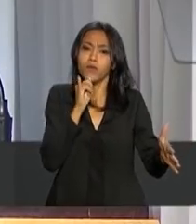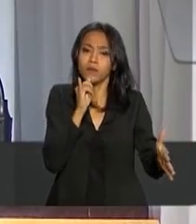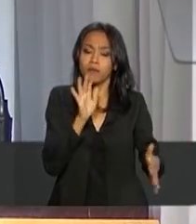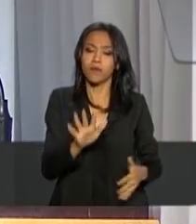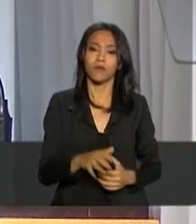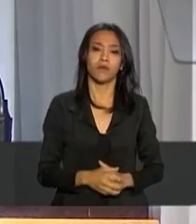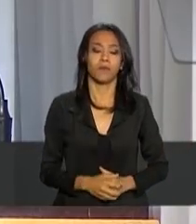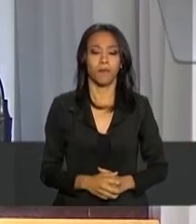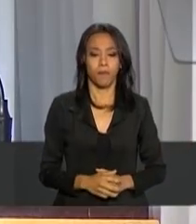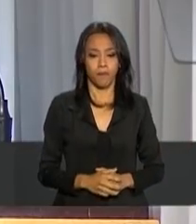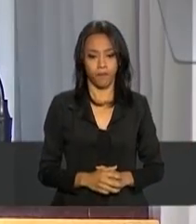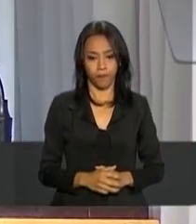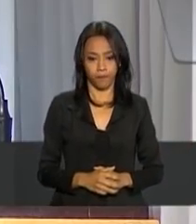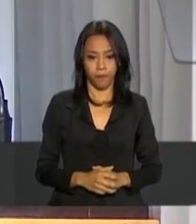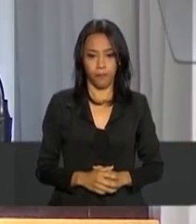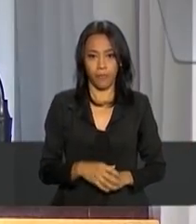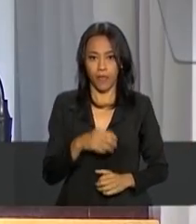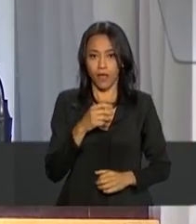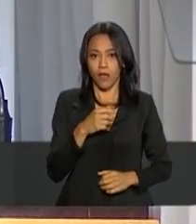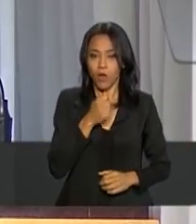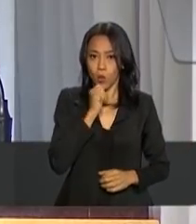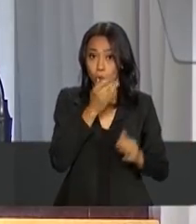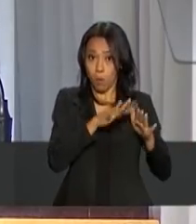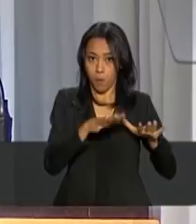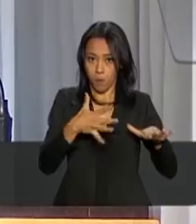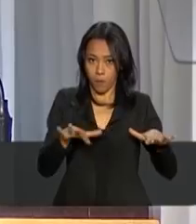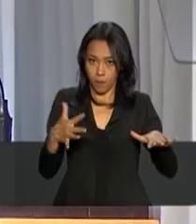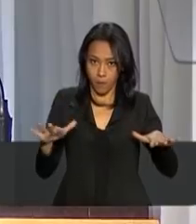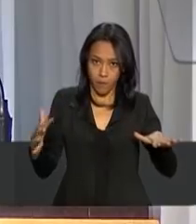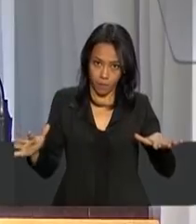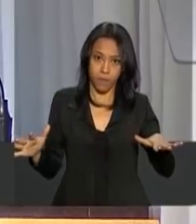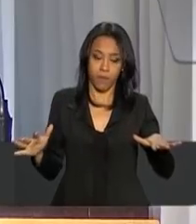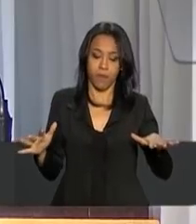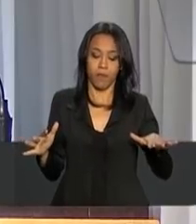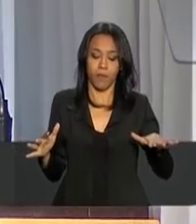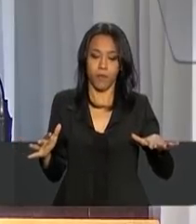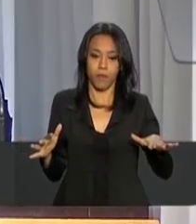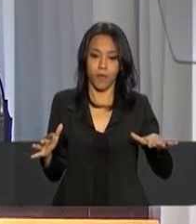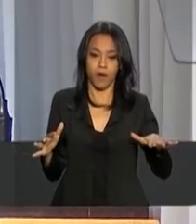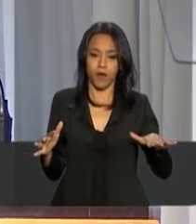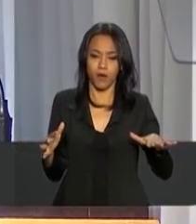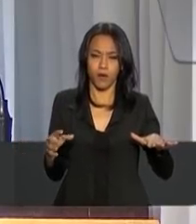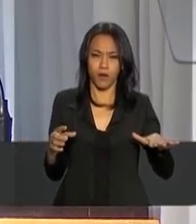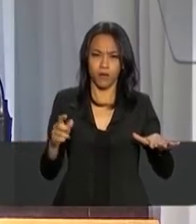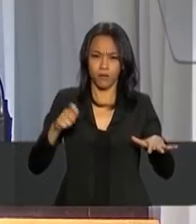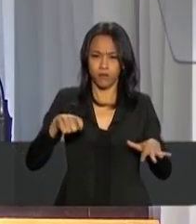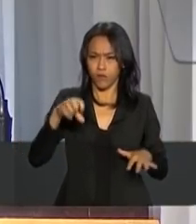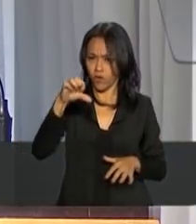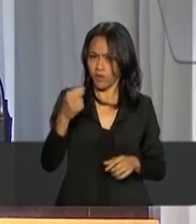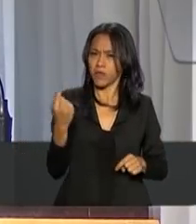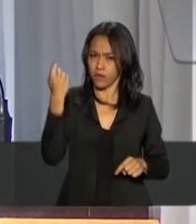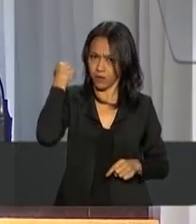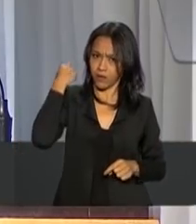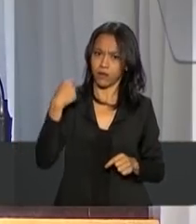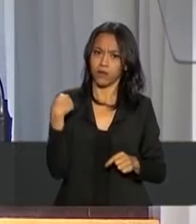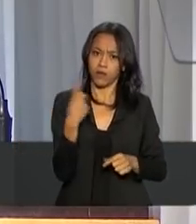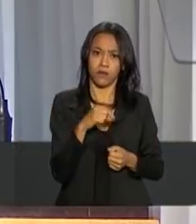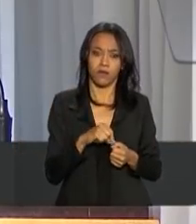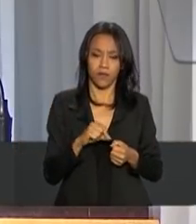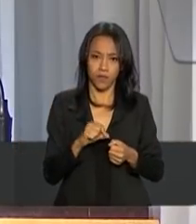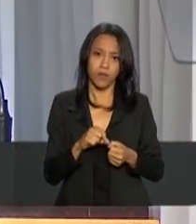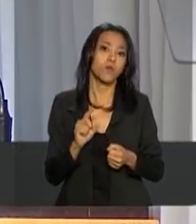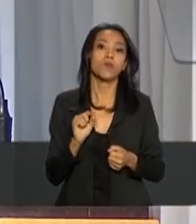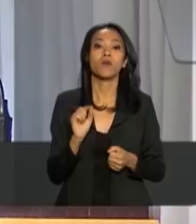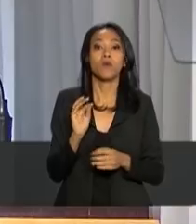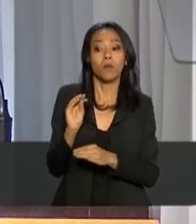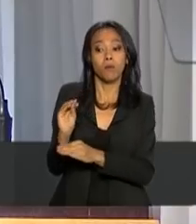no caso das reservas marinhas, nós fizemos há coisa de 8, 9 meses atrás, mais ou menos, uma reserva,